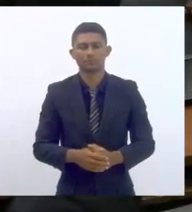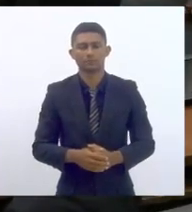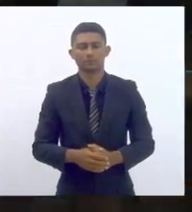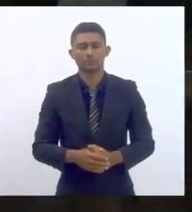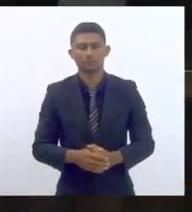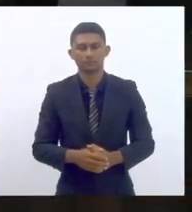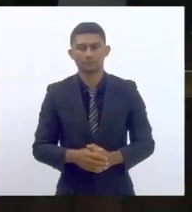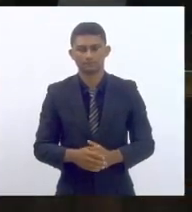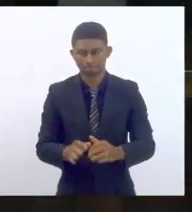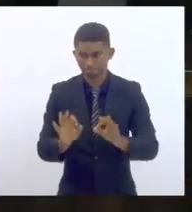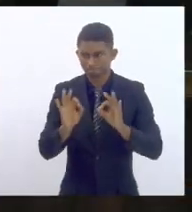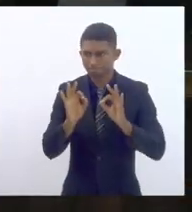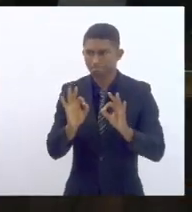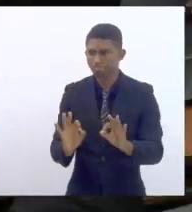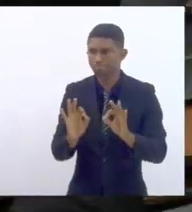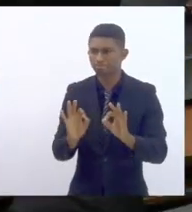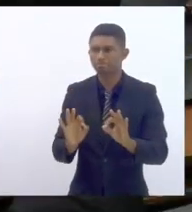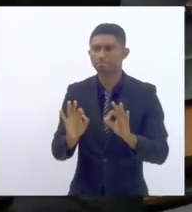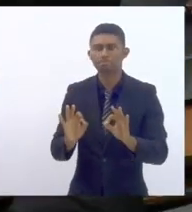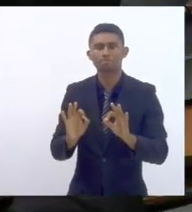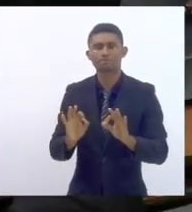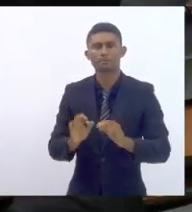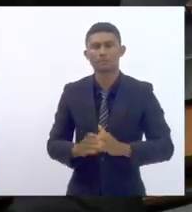Tá certo, deputado?